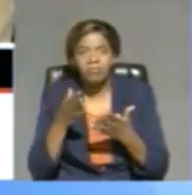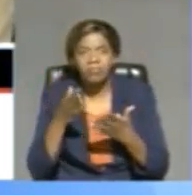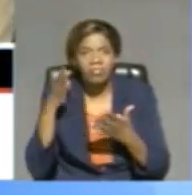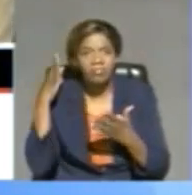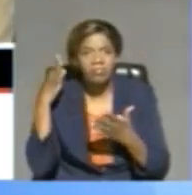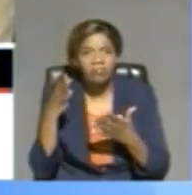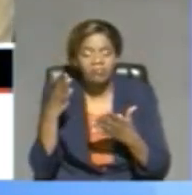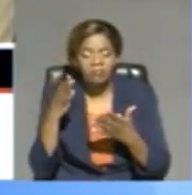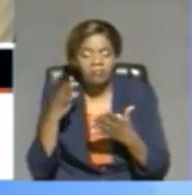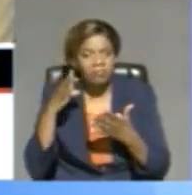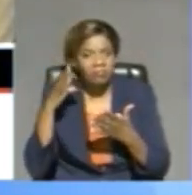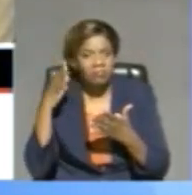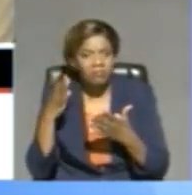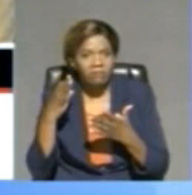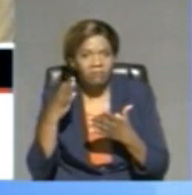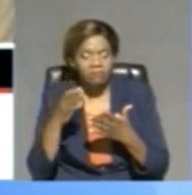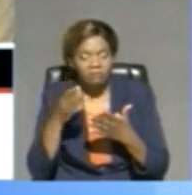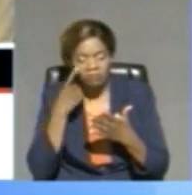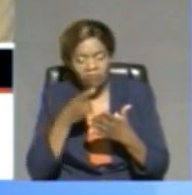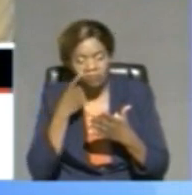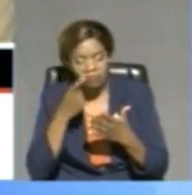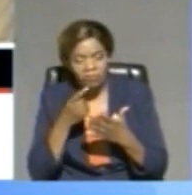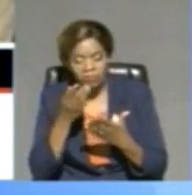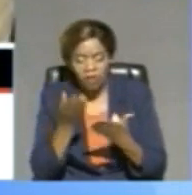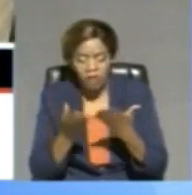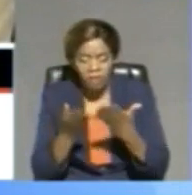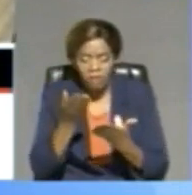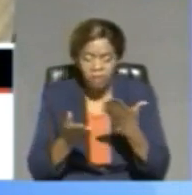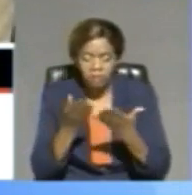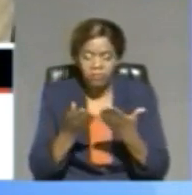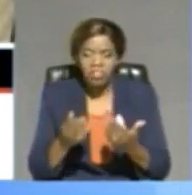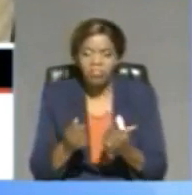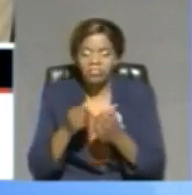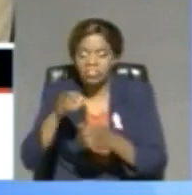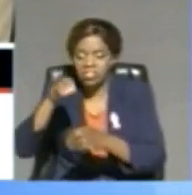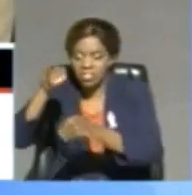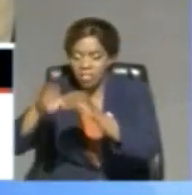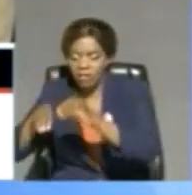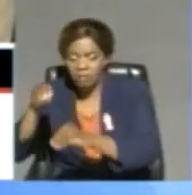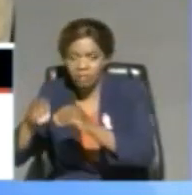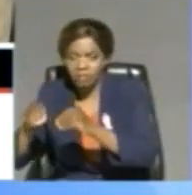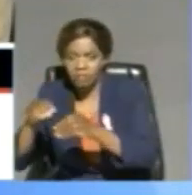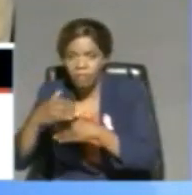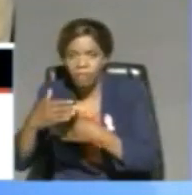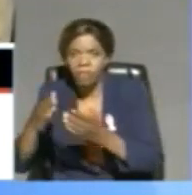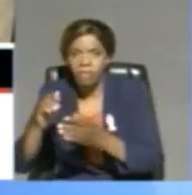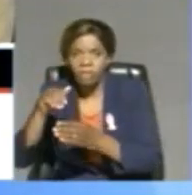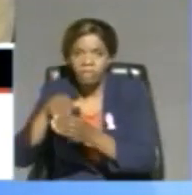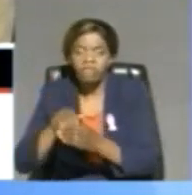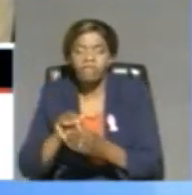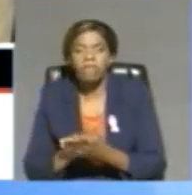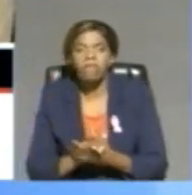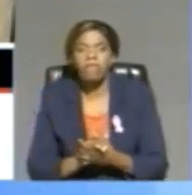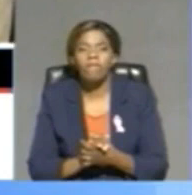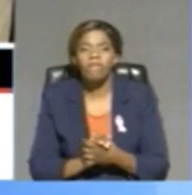mais concreto daquilo que será refletido nas urnas. Essa é a minha opinião sobre esse tema do Brasil.